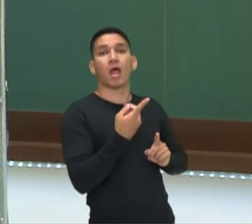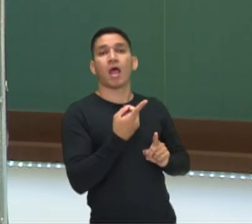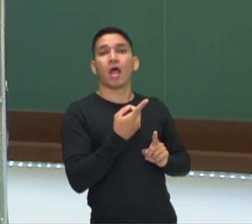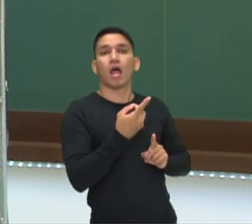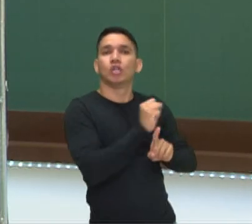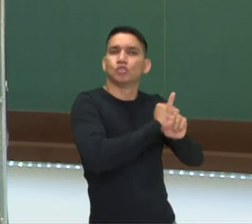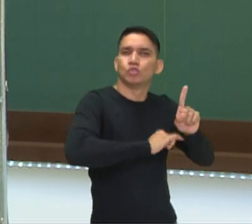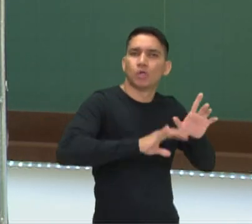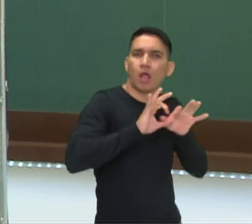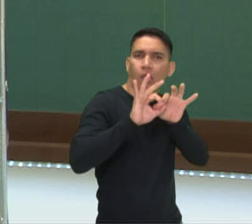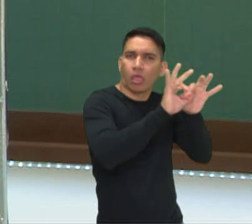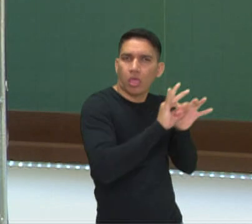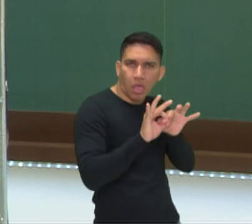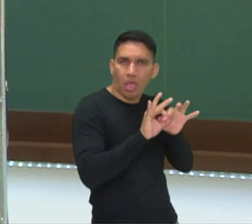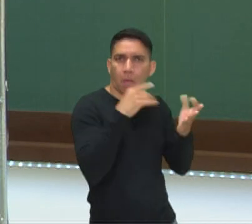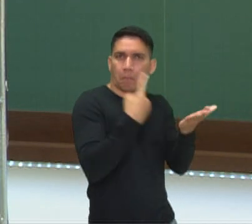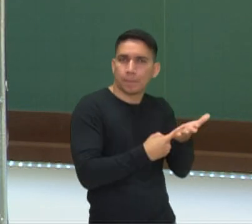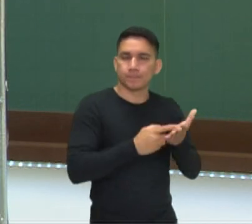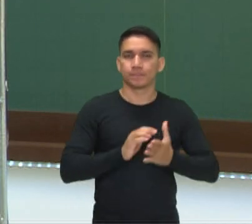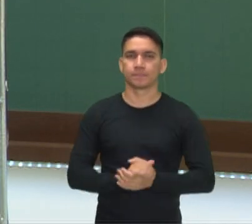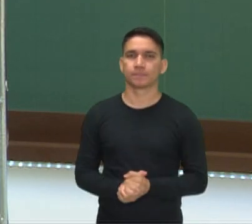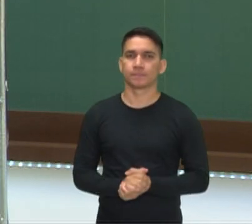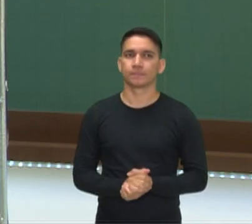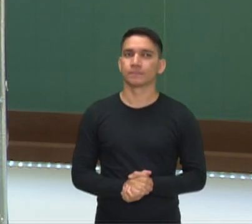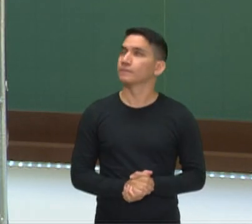solidariedade mecânica.